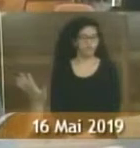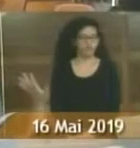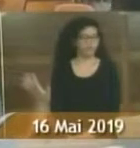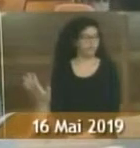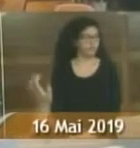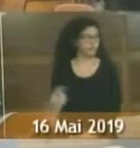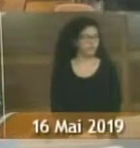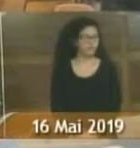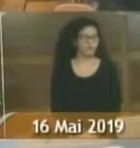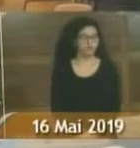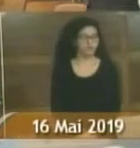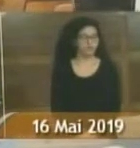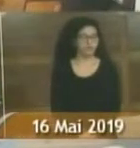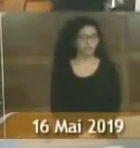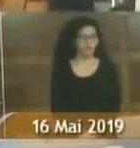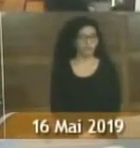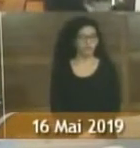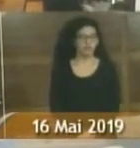Vereador Jean.